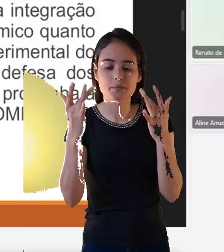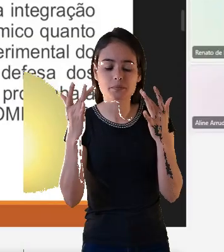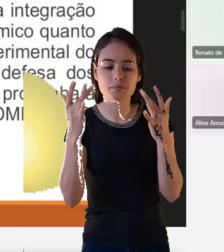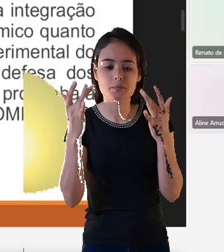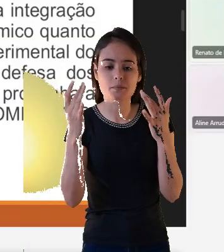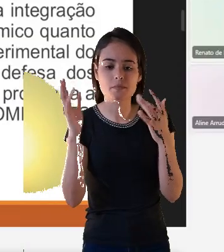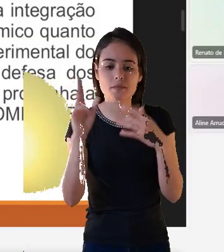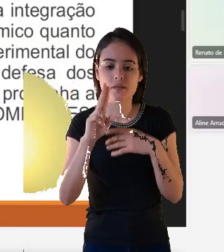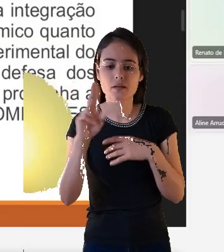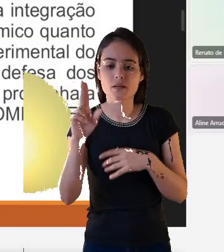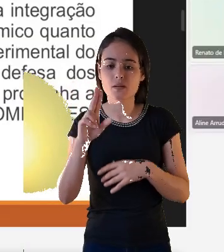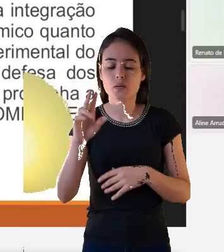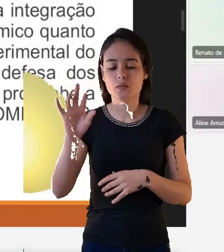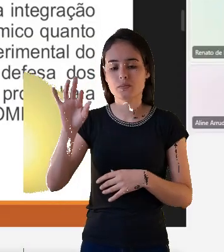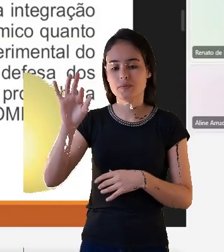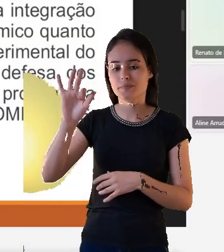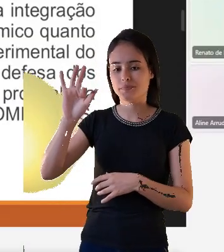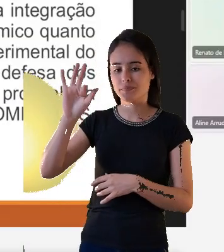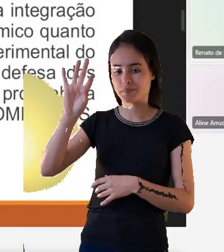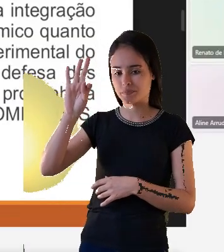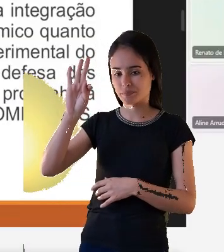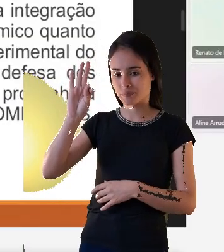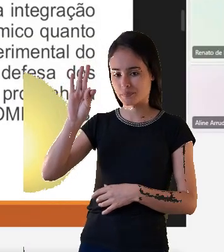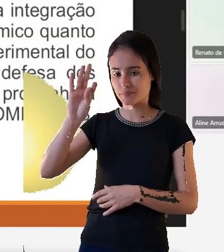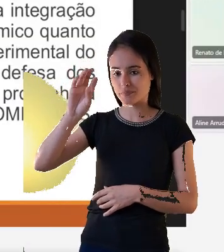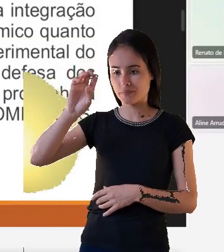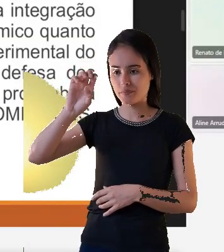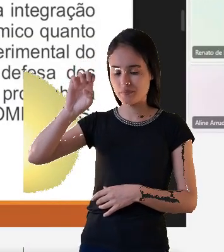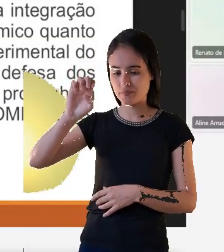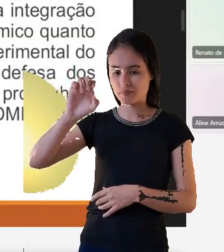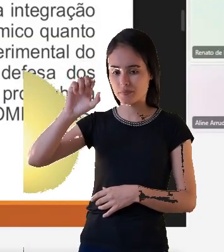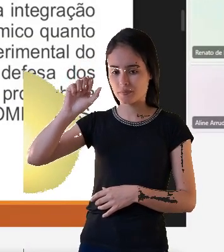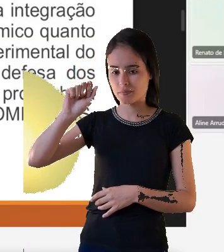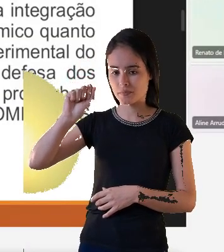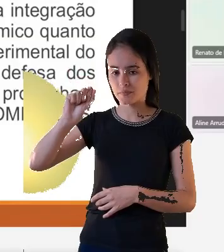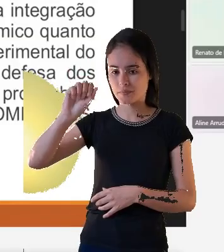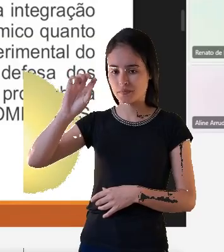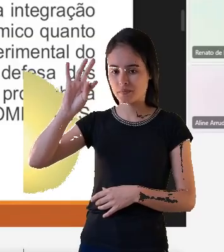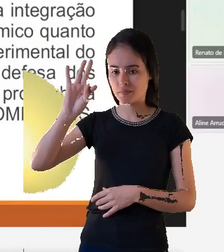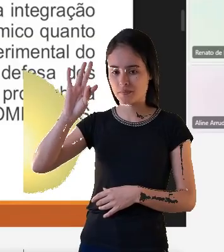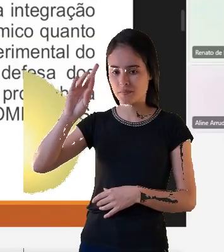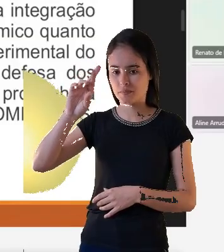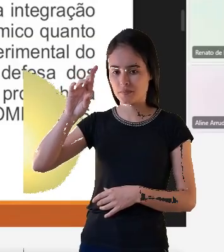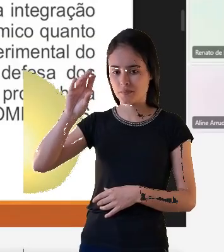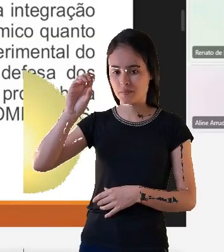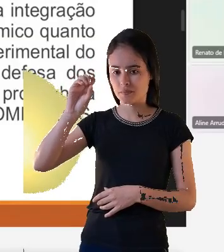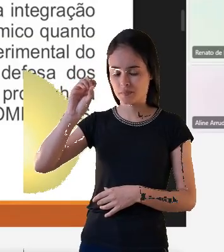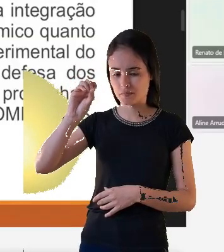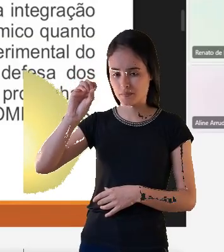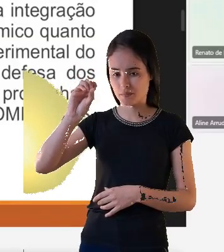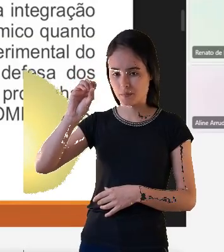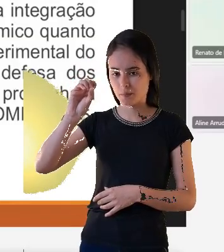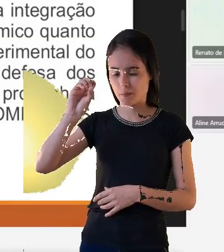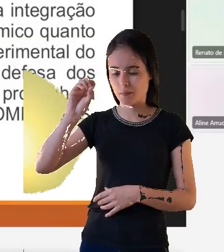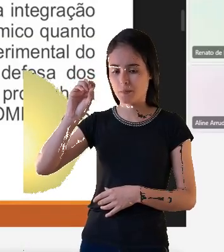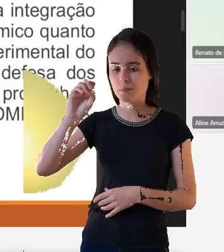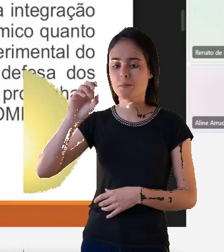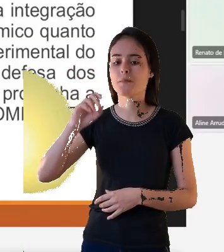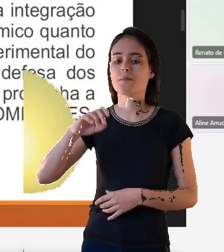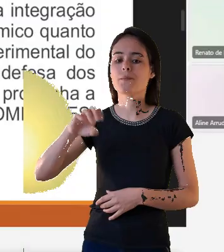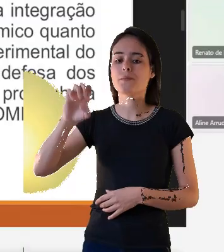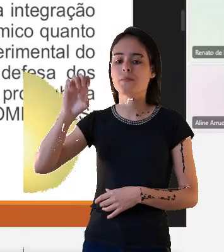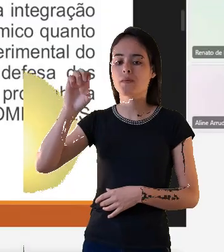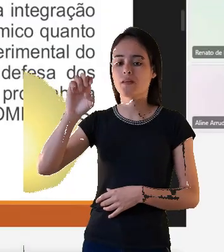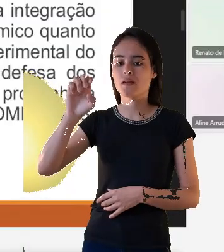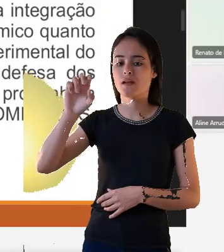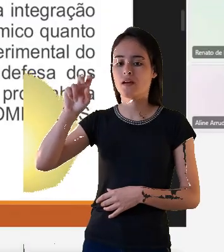importantíssimo, né? Que foi o Teatro Experimental do Negro, né? O Teatro Experimental do Negro né? Foi